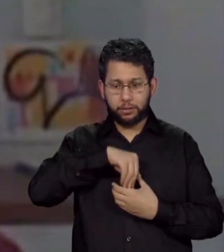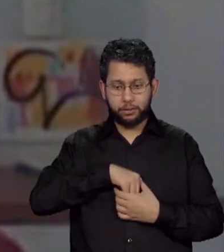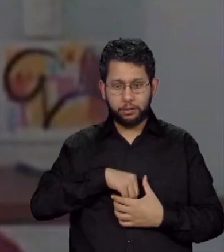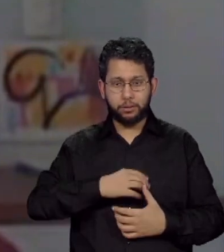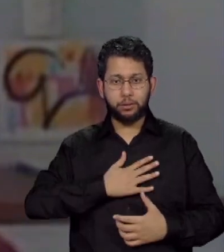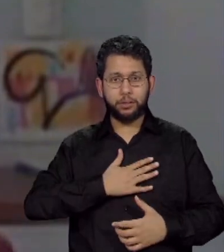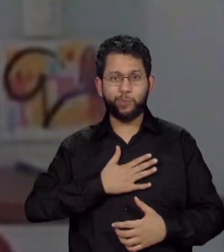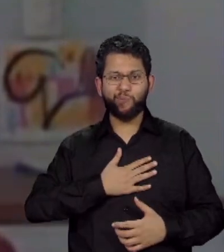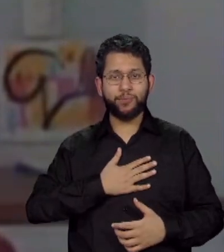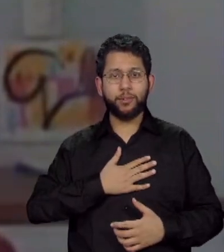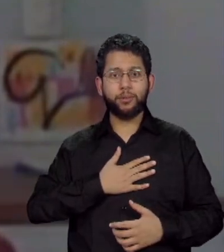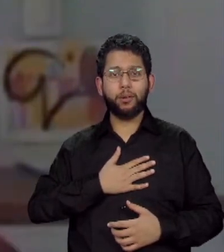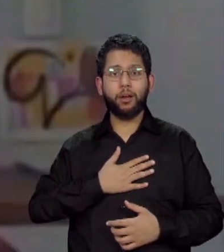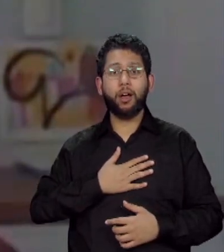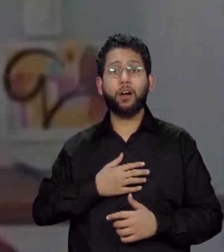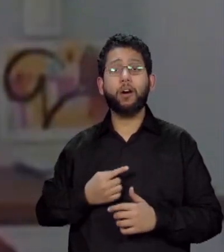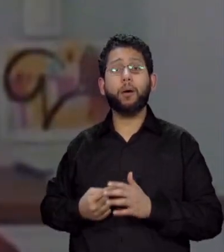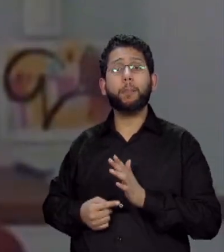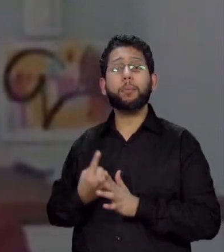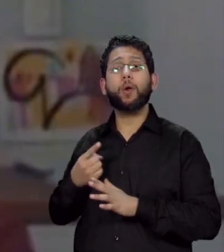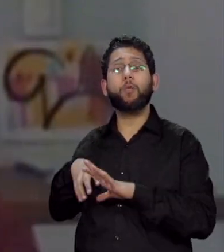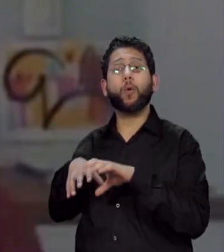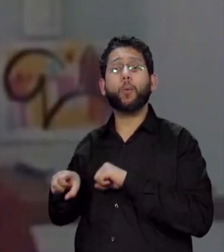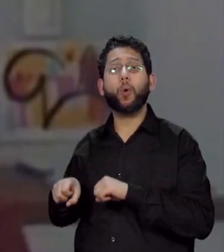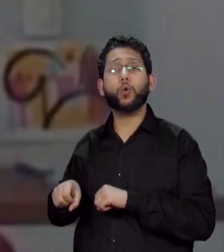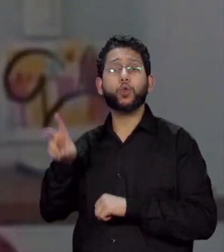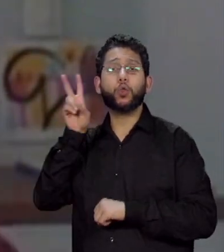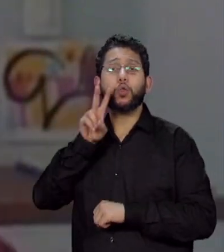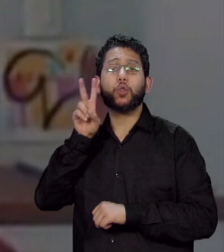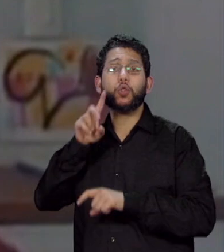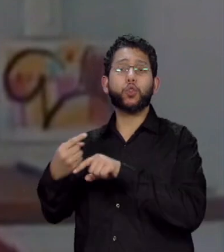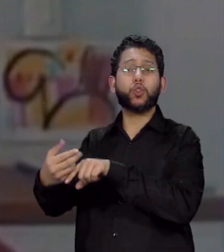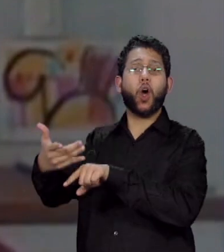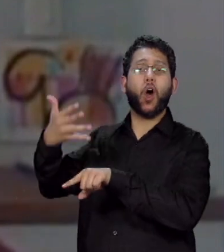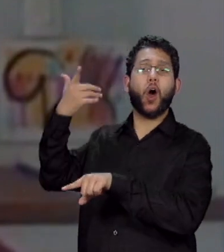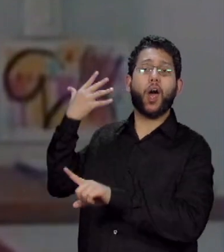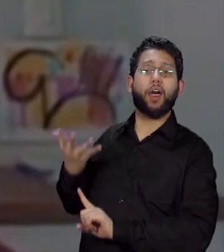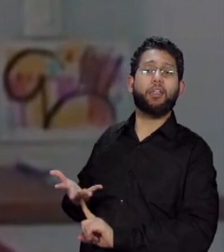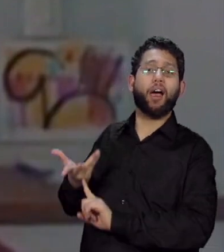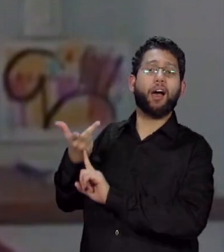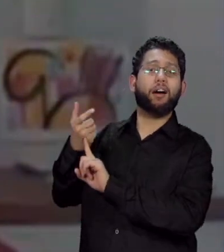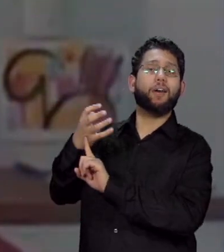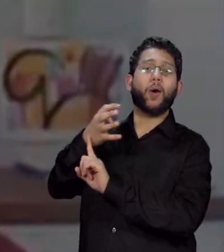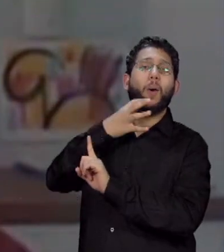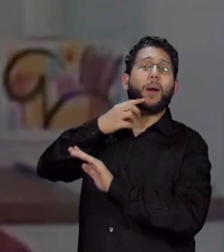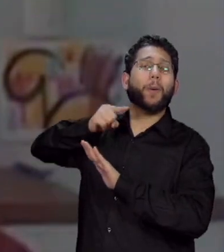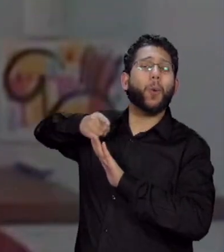ela vinha da história da arte, ela vinha de uma área de muito conhecimento, né,